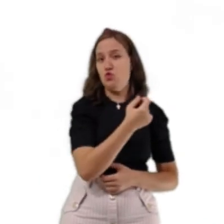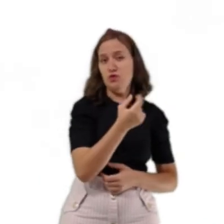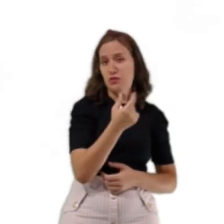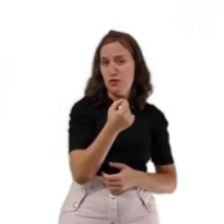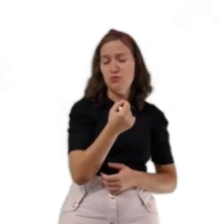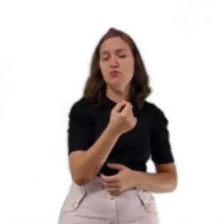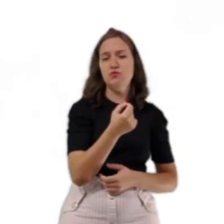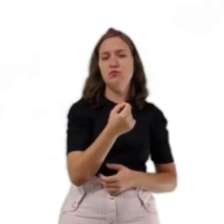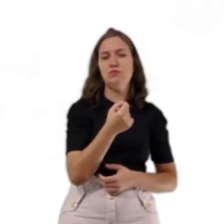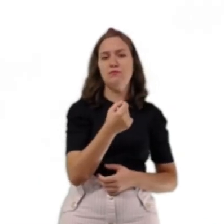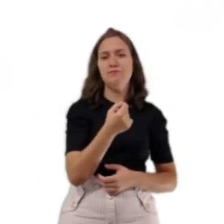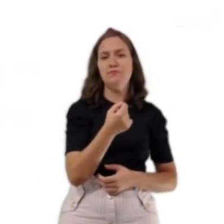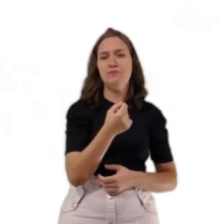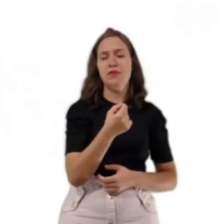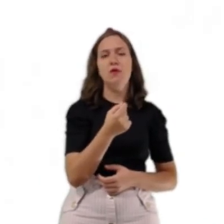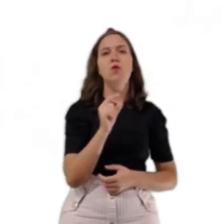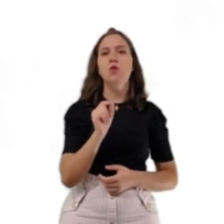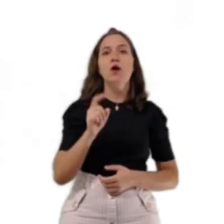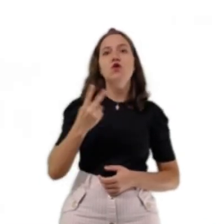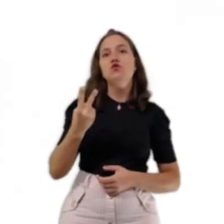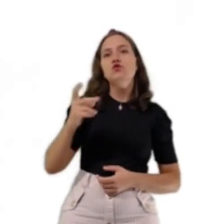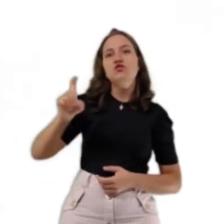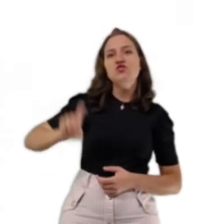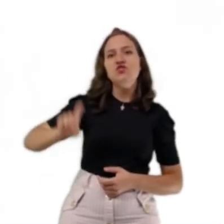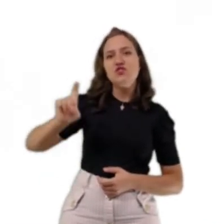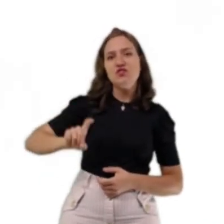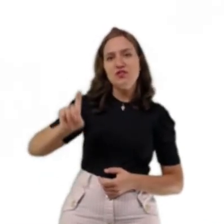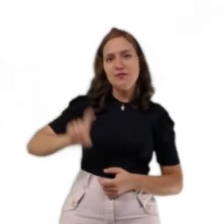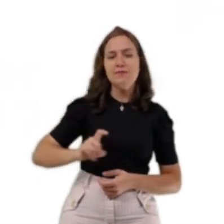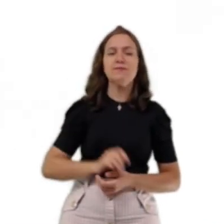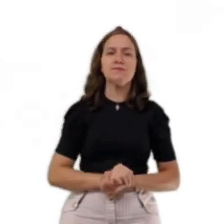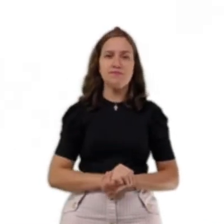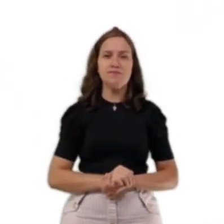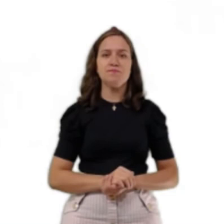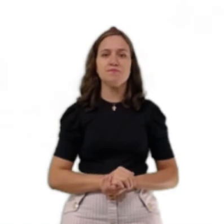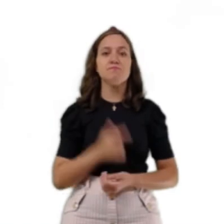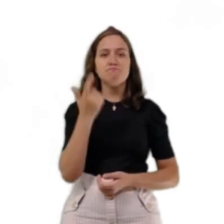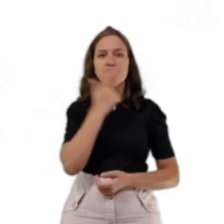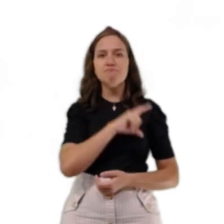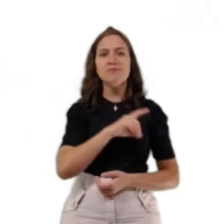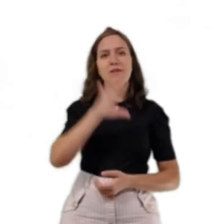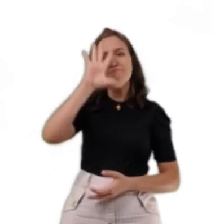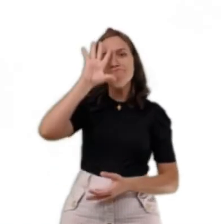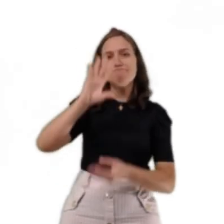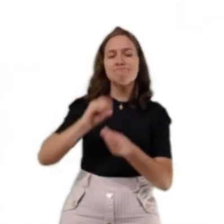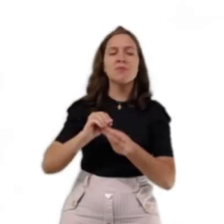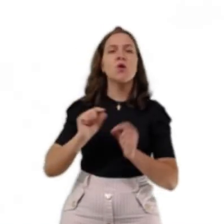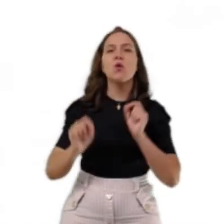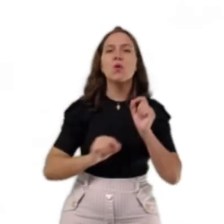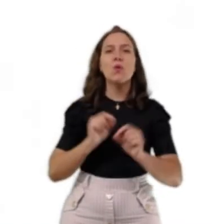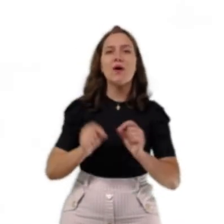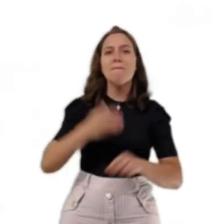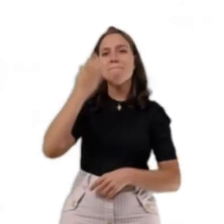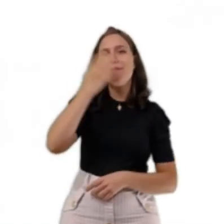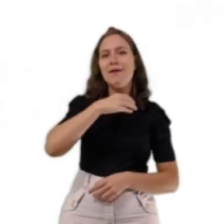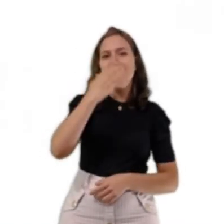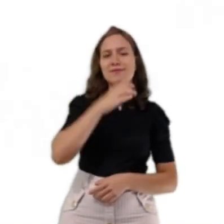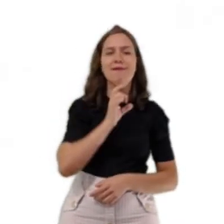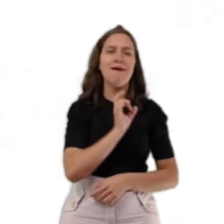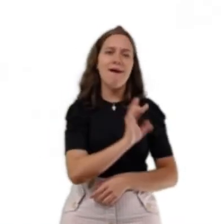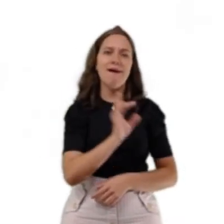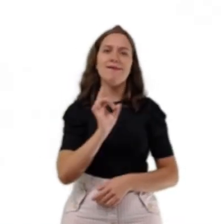200 e do outro lado só 2x Então logo eu vou ter que o valor de cada maçã